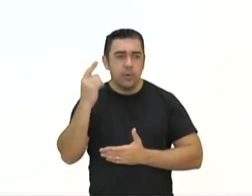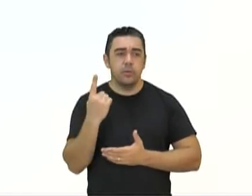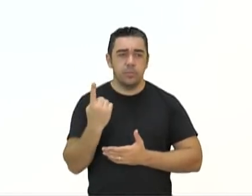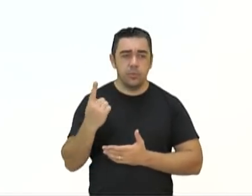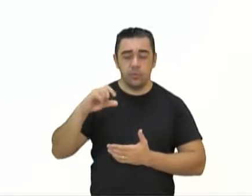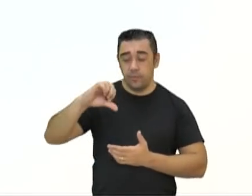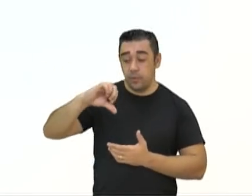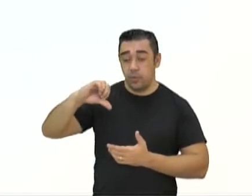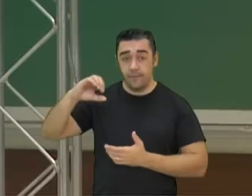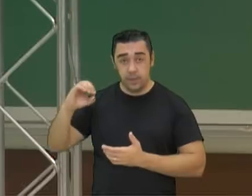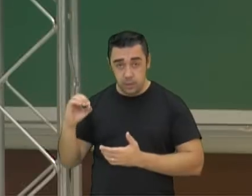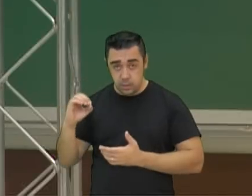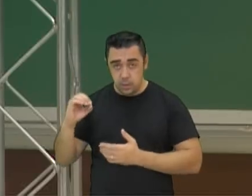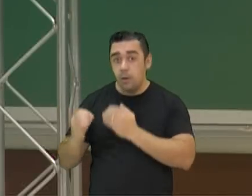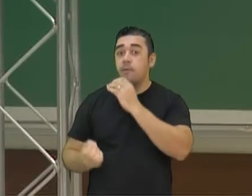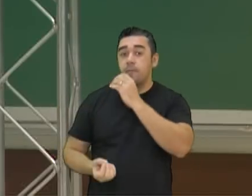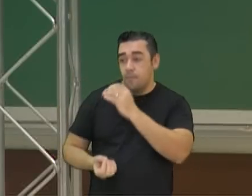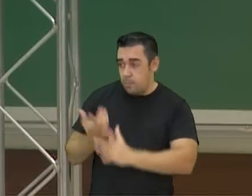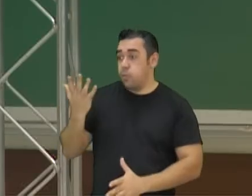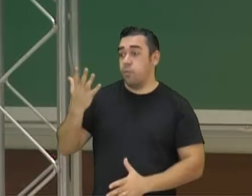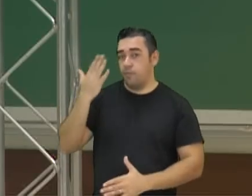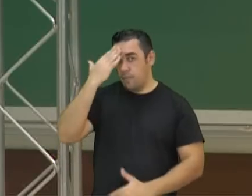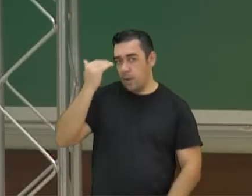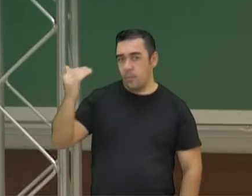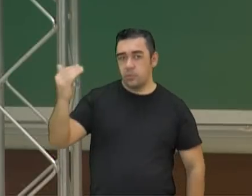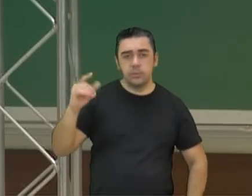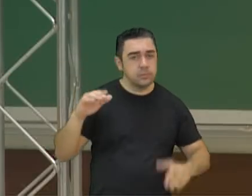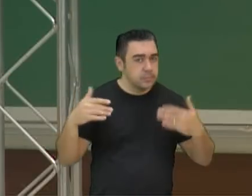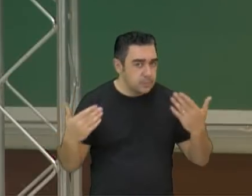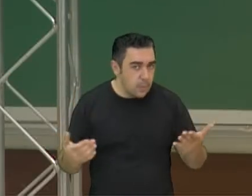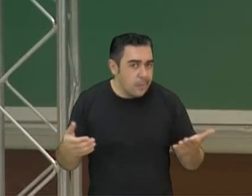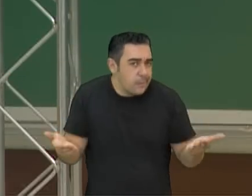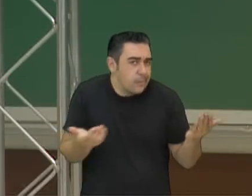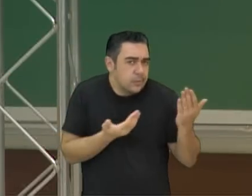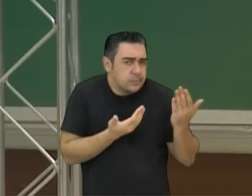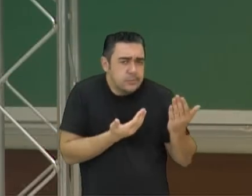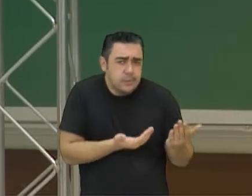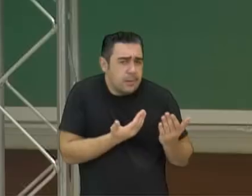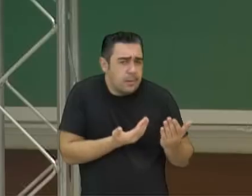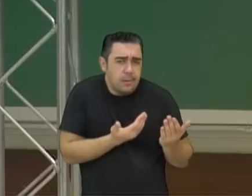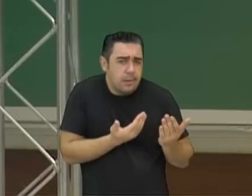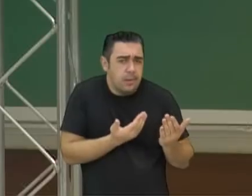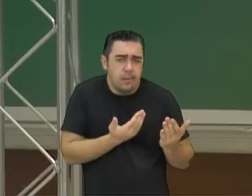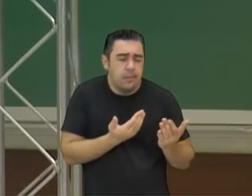1990. Então, ele é um esporte bem recente, nós podemos dizer assim.